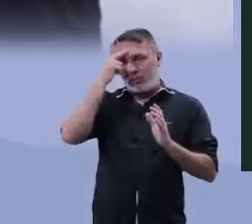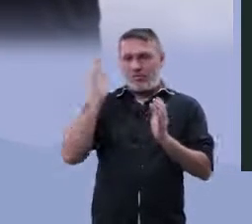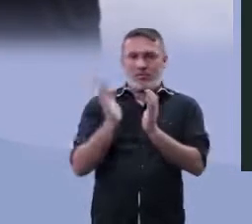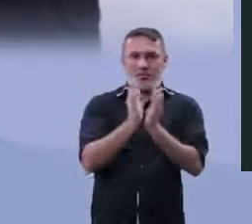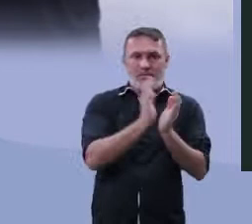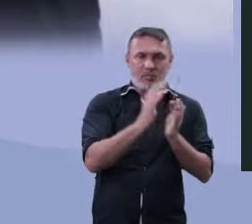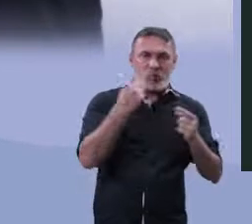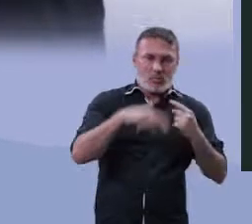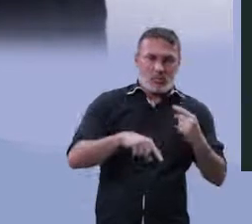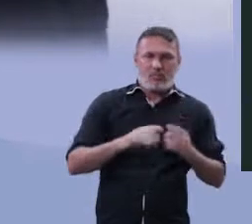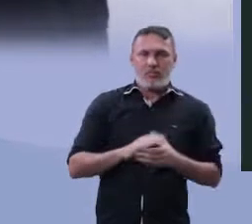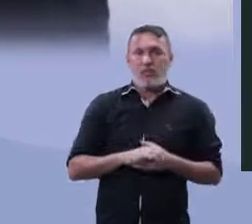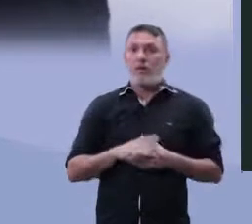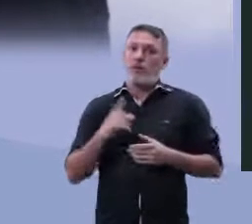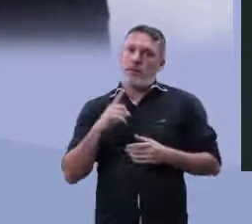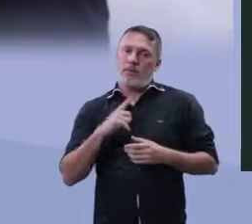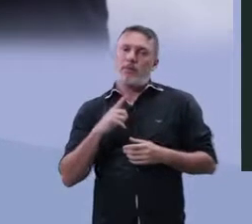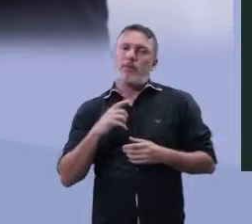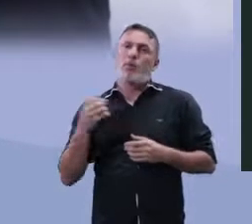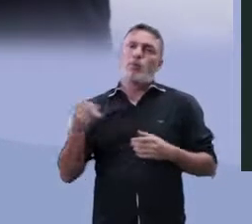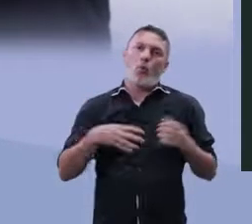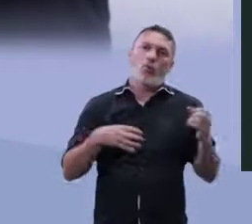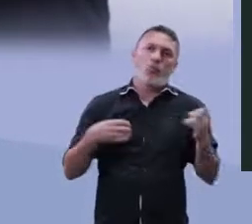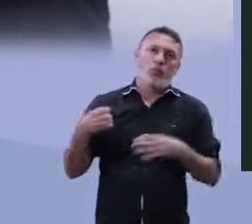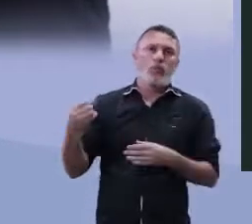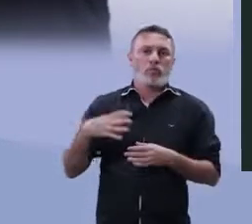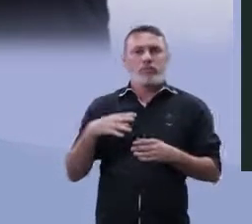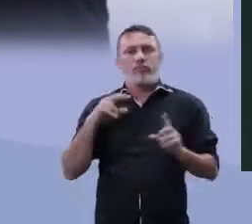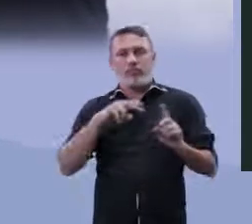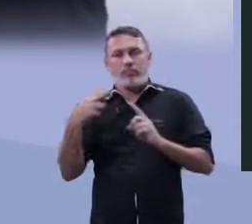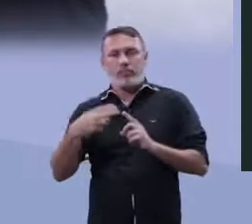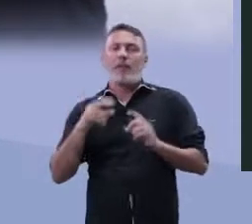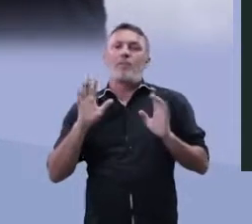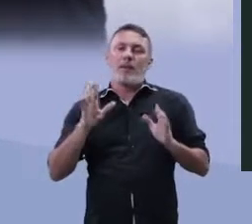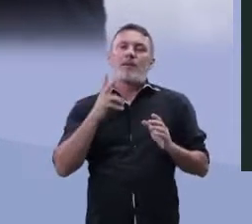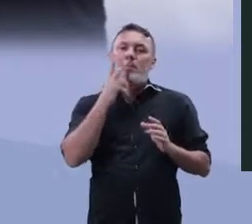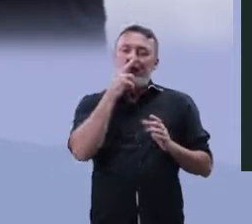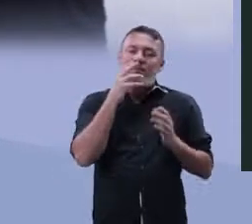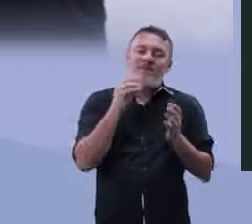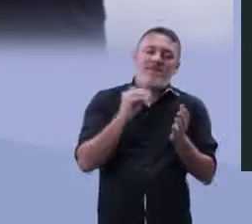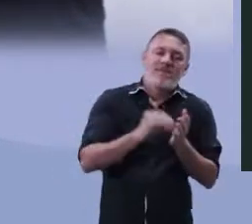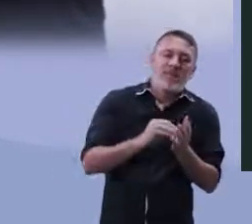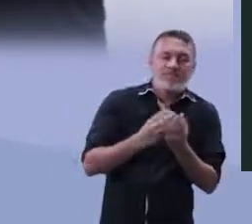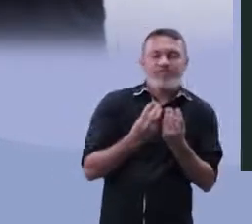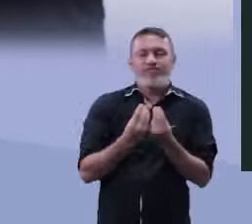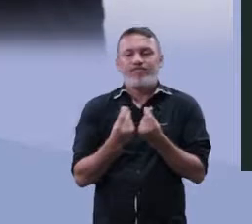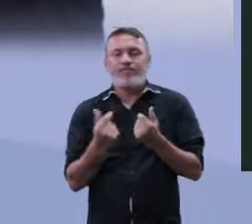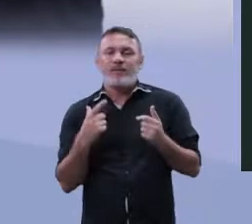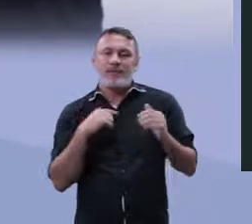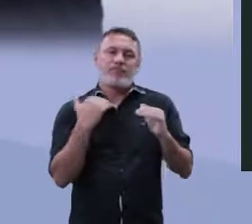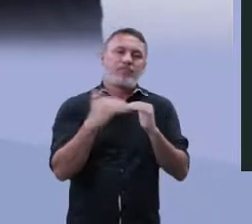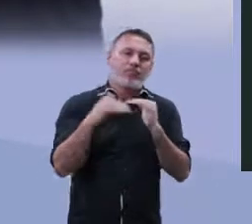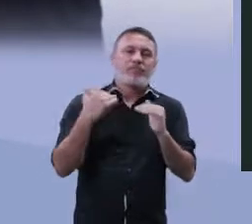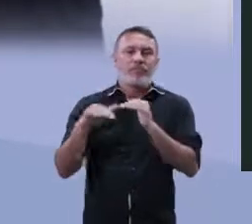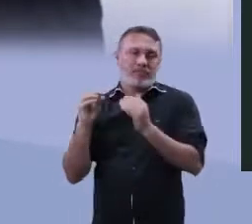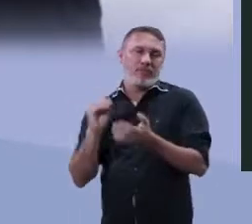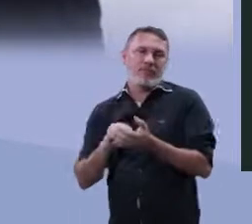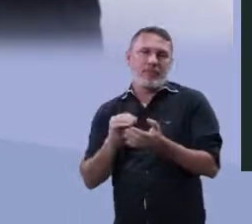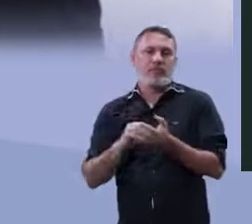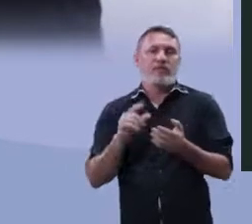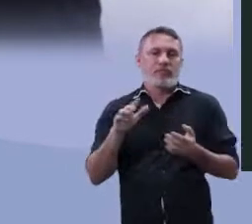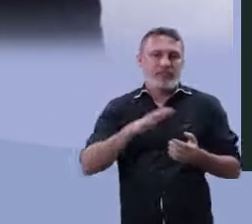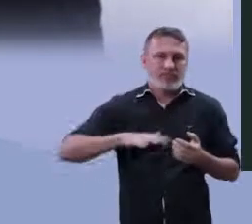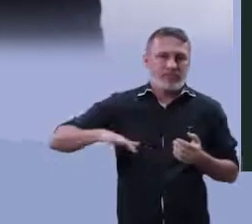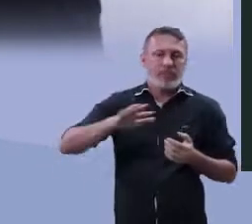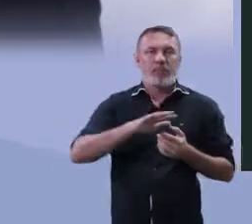que eu falei, né, comentei inicialmente, inova em alguns aspectos, mas ainda deixa muitas pontas soltas, certo? Então